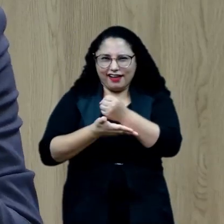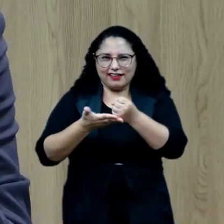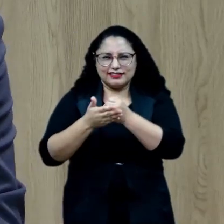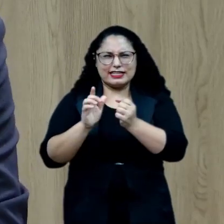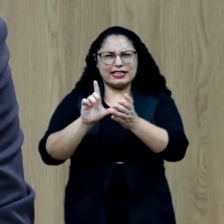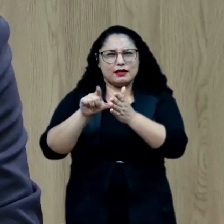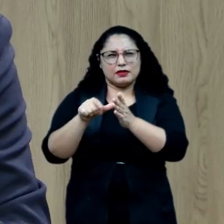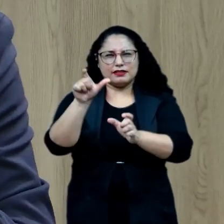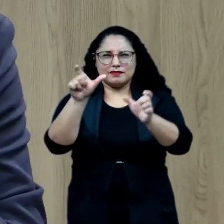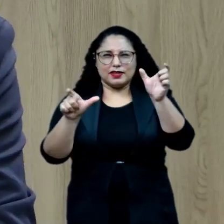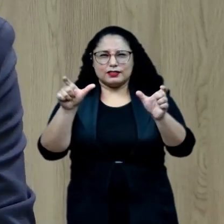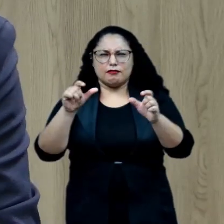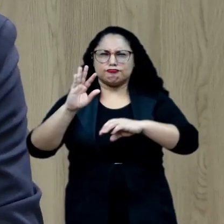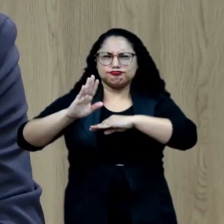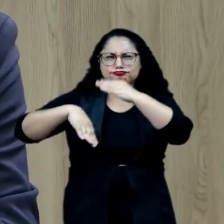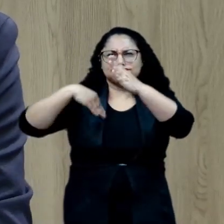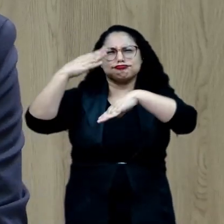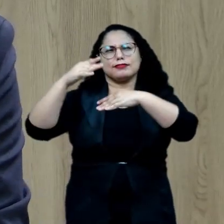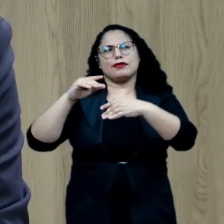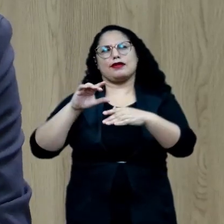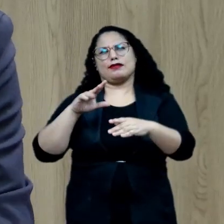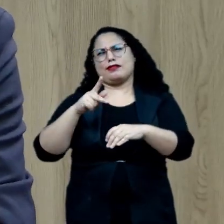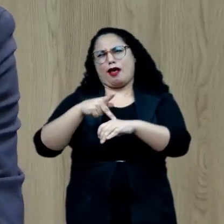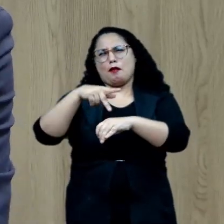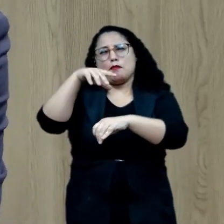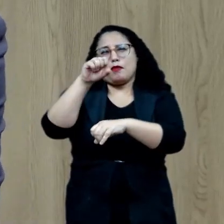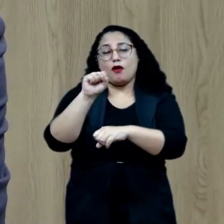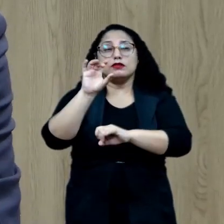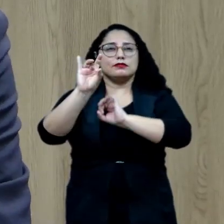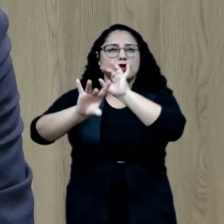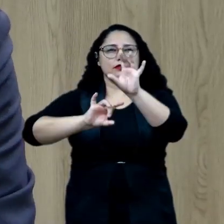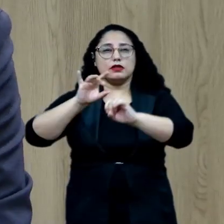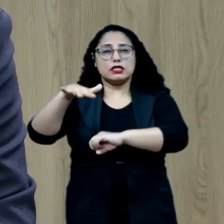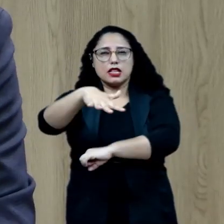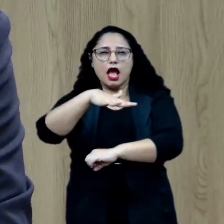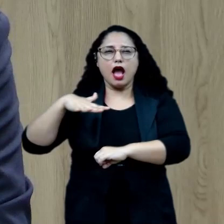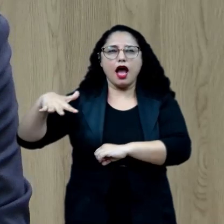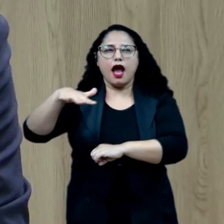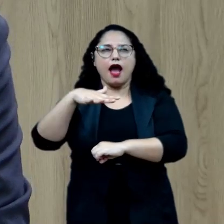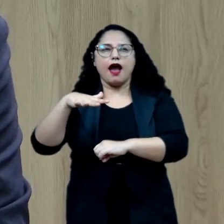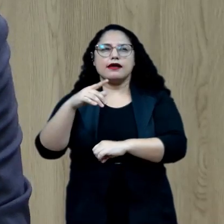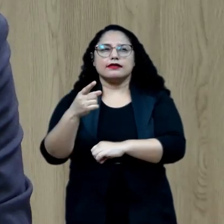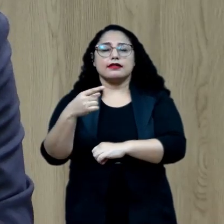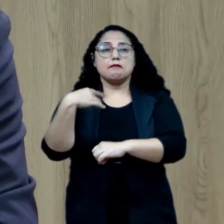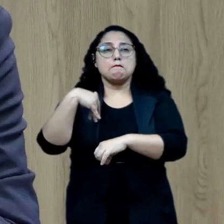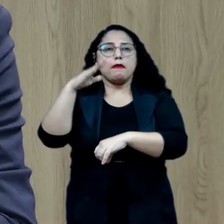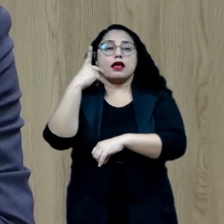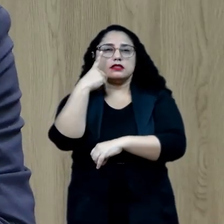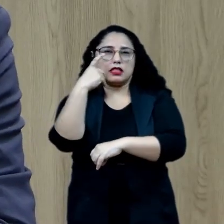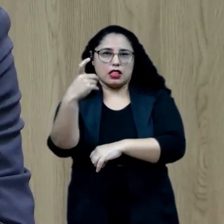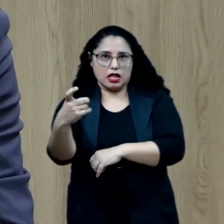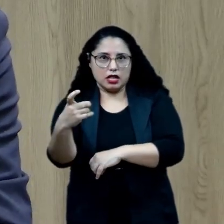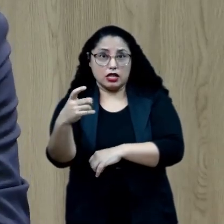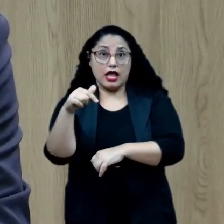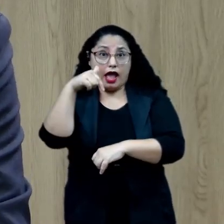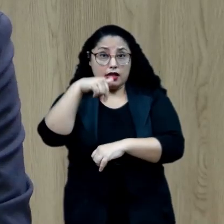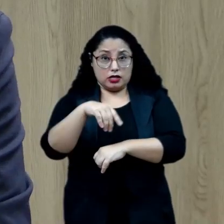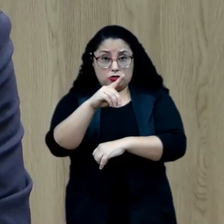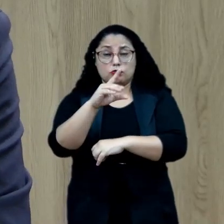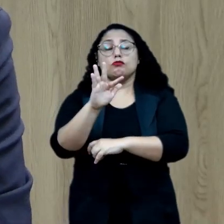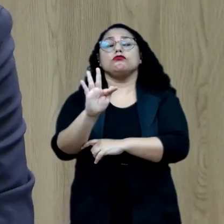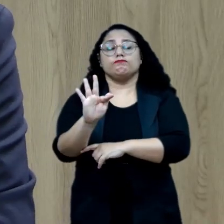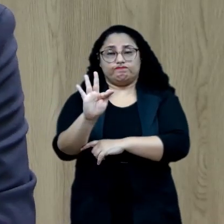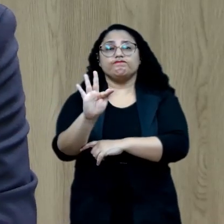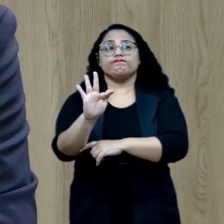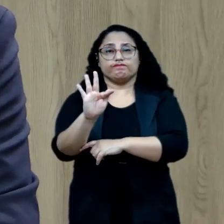e depois a pessoa vai se desenvolvendo ali na pós-graduação para se especializar na área que tem mais interesse. No Distrito